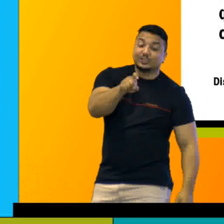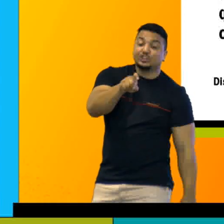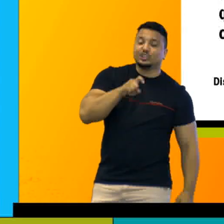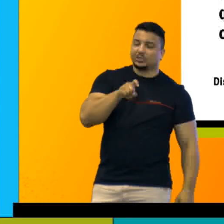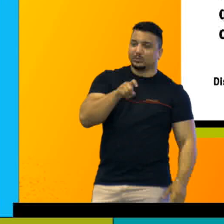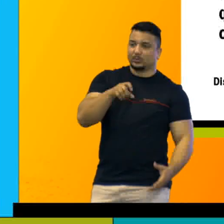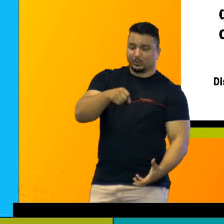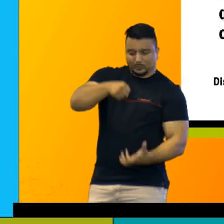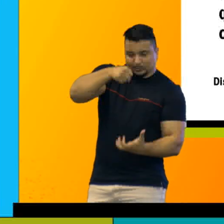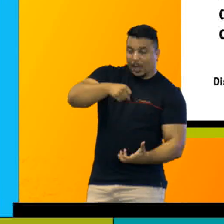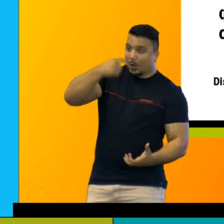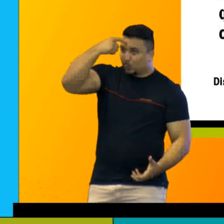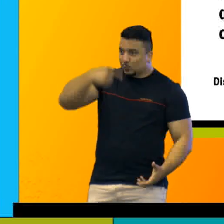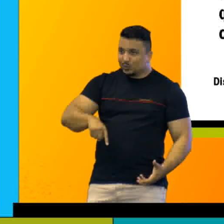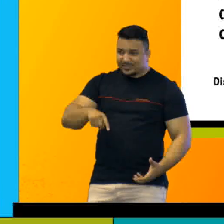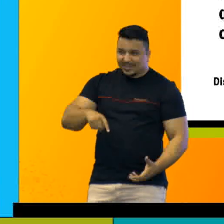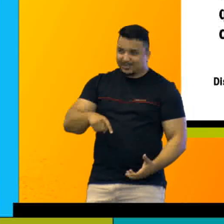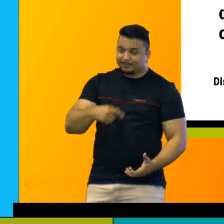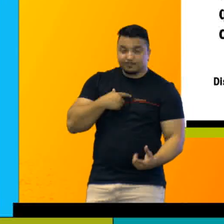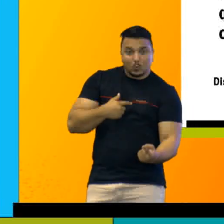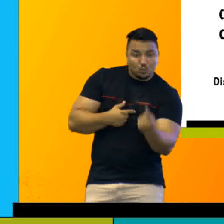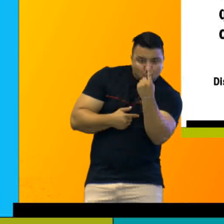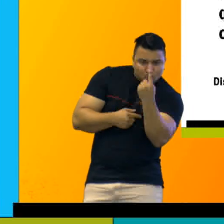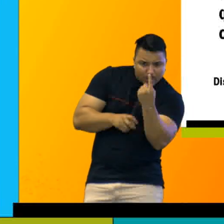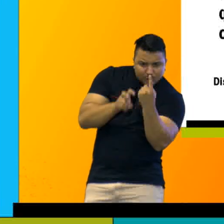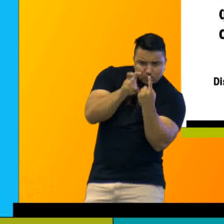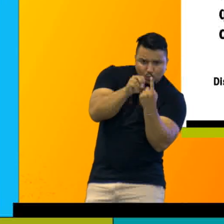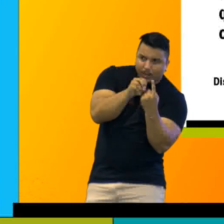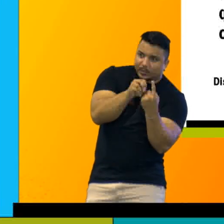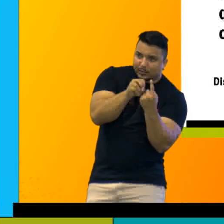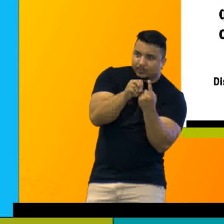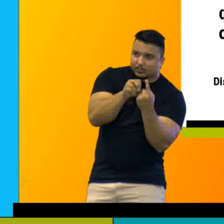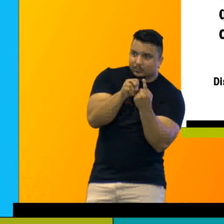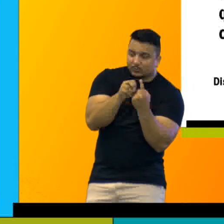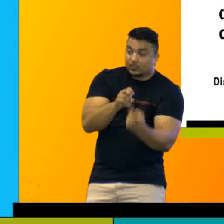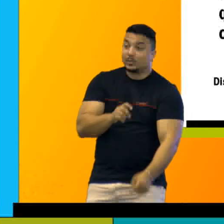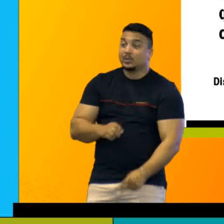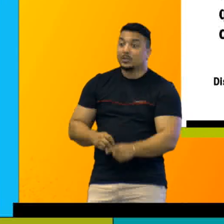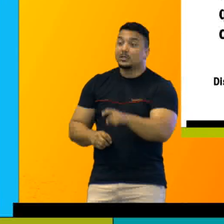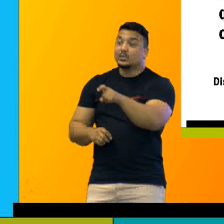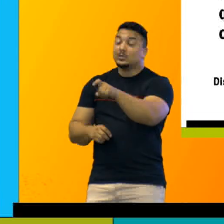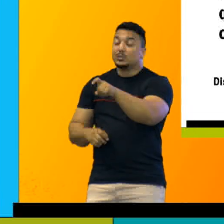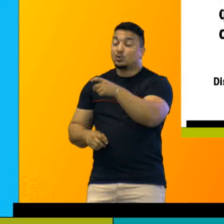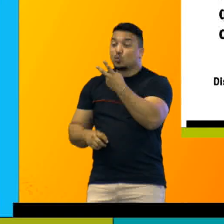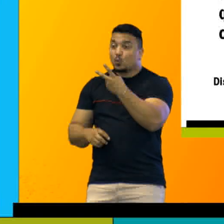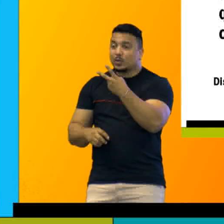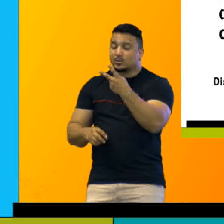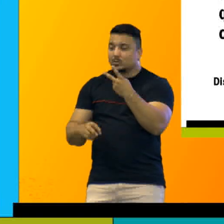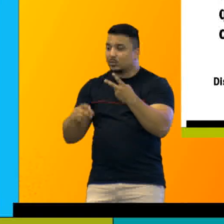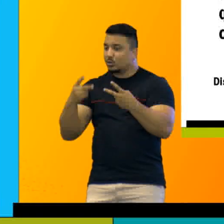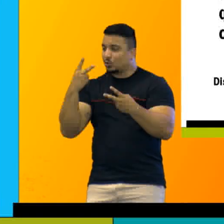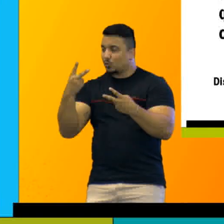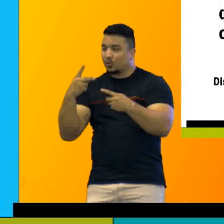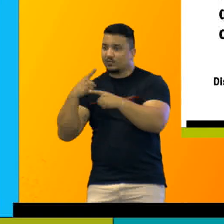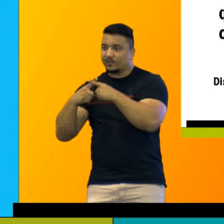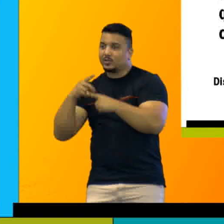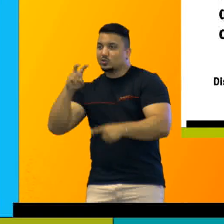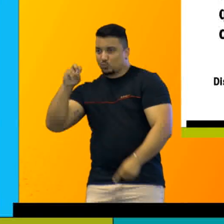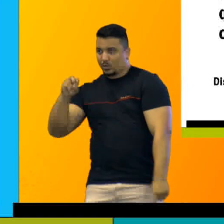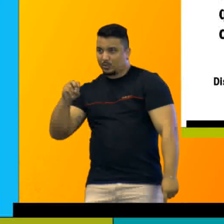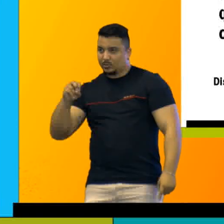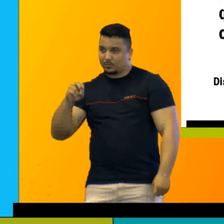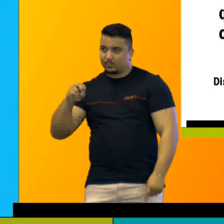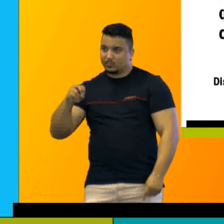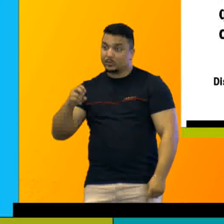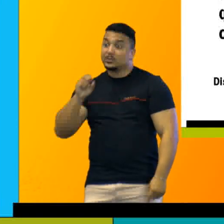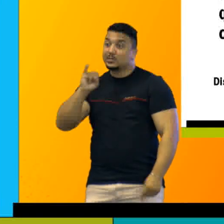sacas. Se ele colheu uma saca, é 50. Se ele colheu 2 sacas, 50 vezes